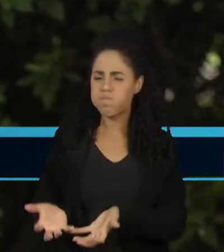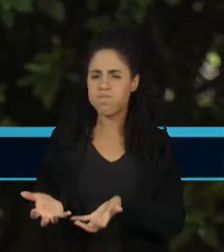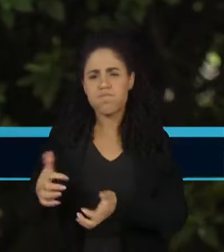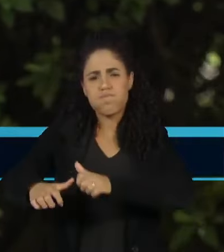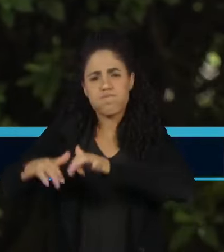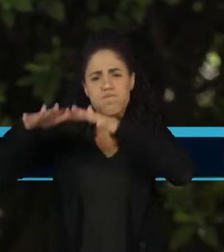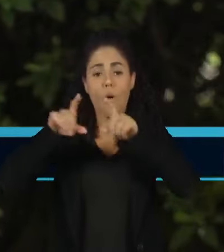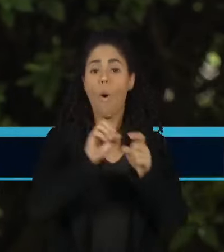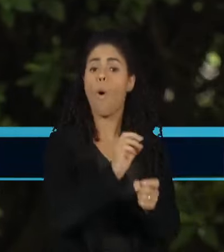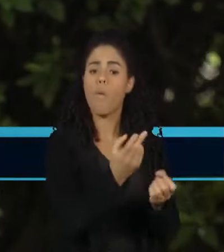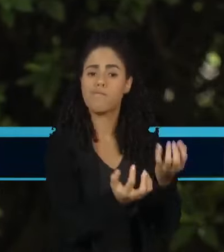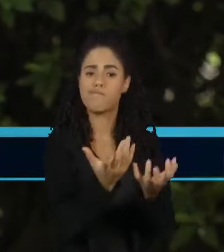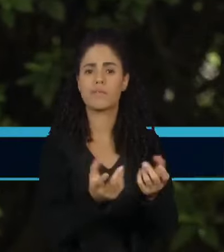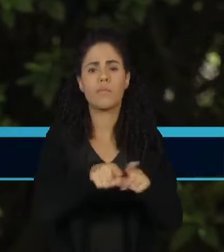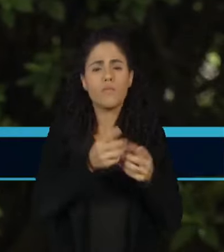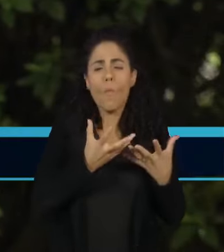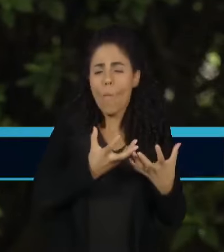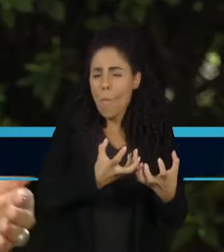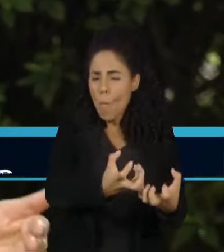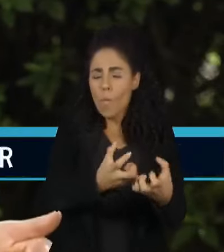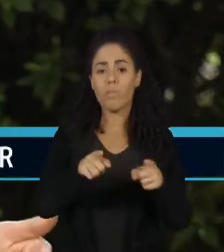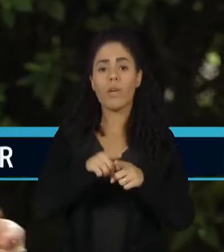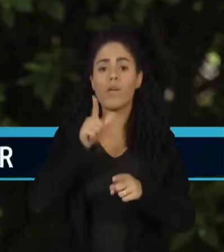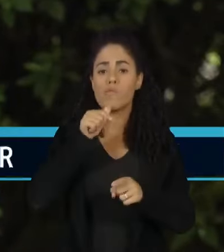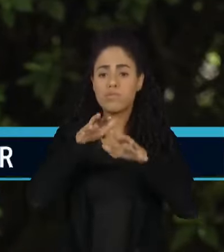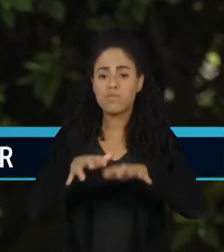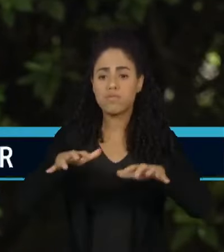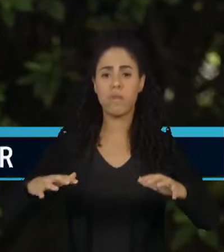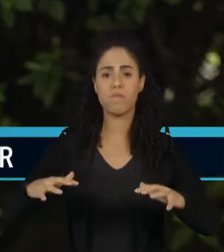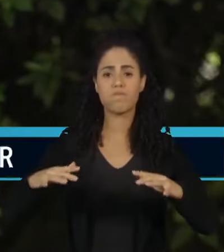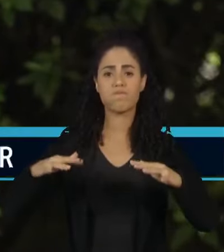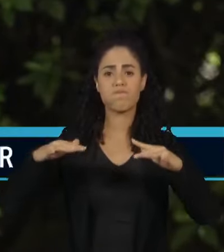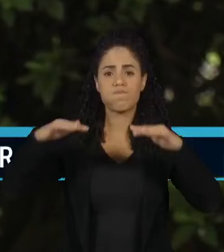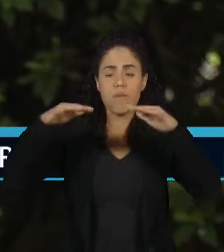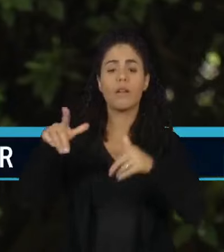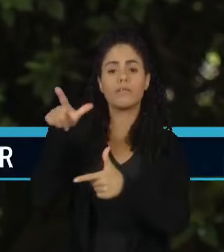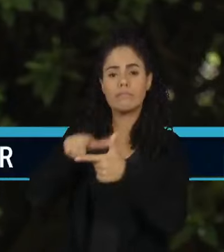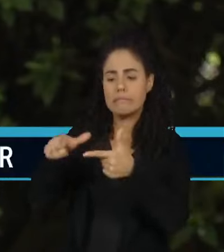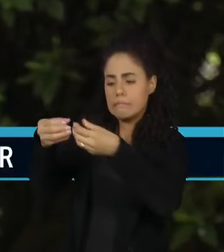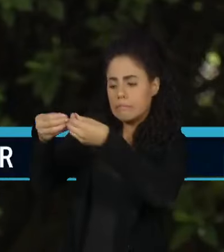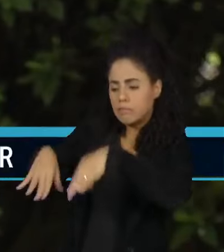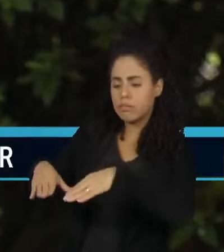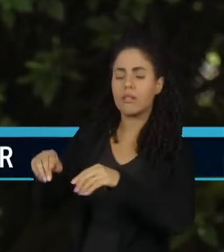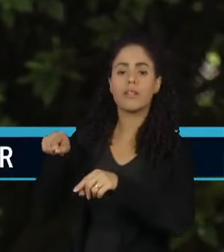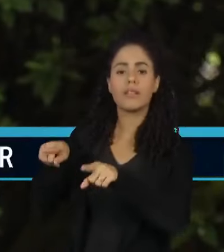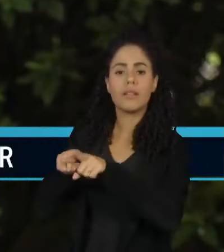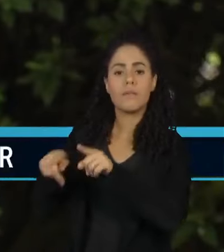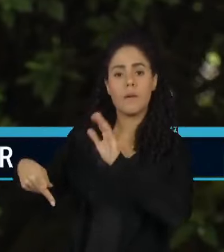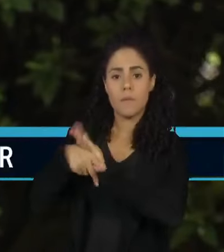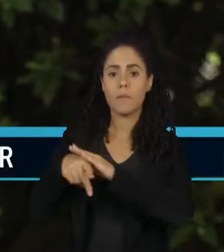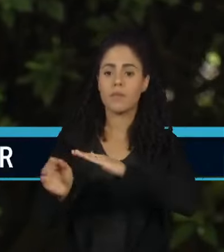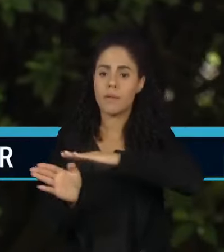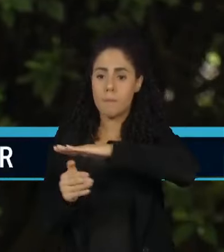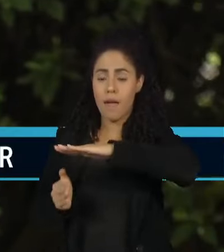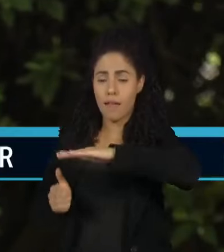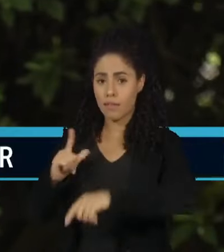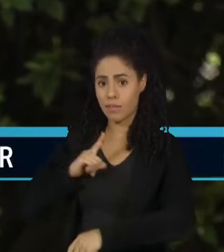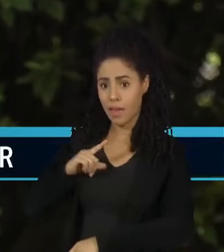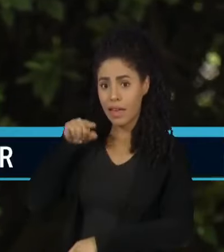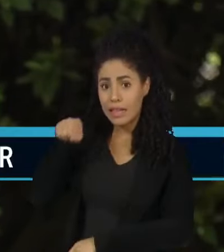aquecimento dos oceanos o que gera redução nas safras das lavouras e da produção Pesqueira também